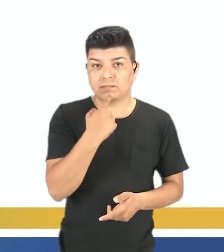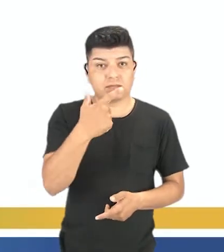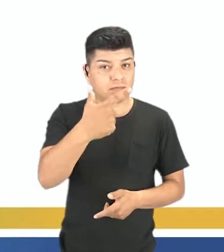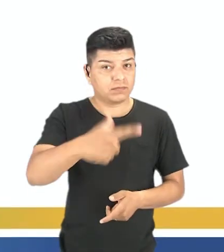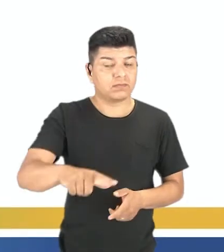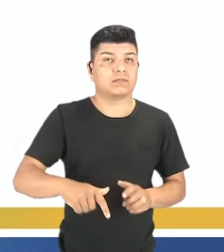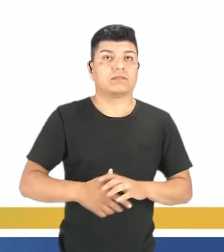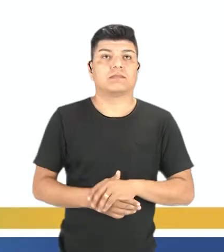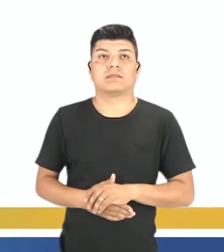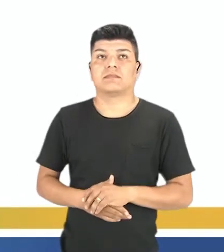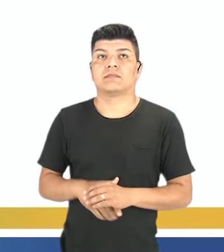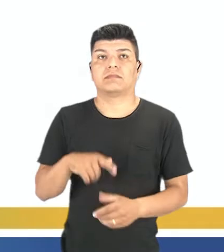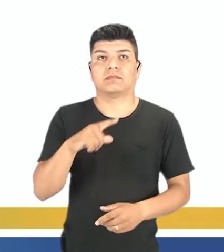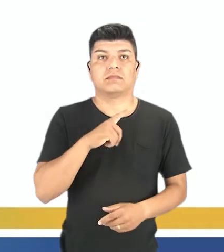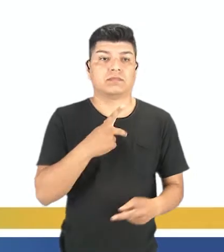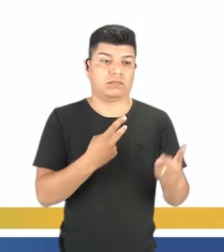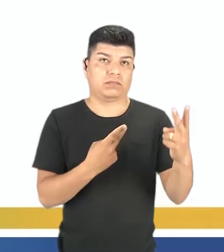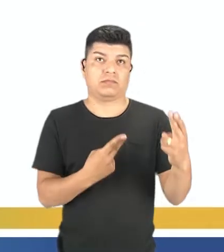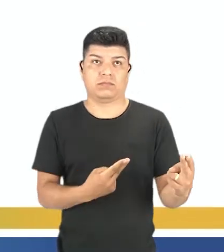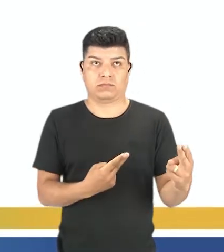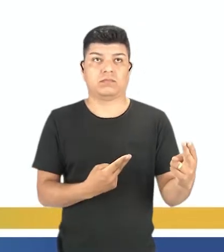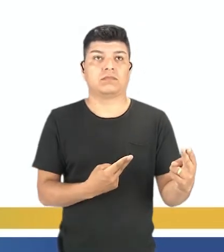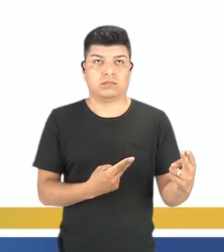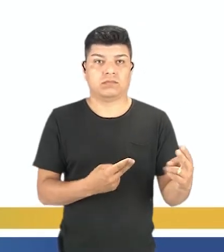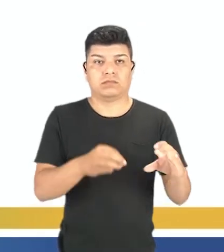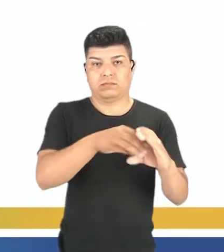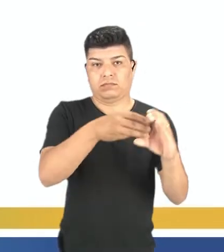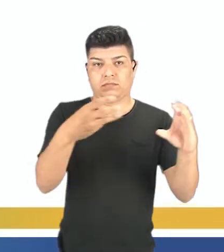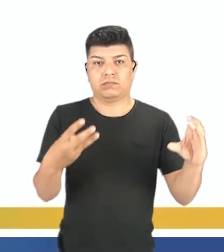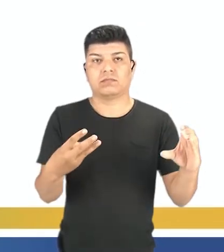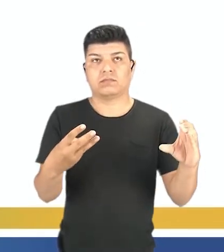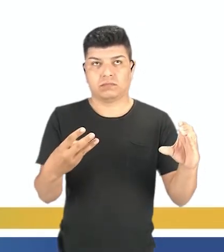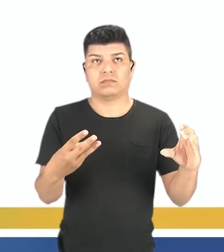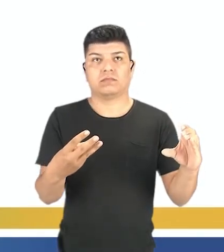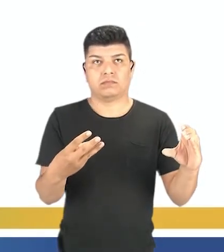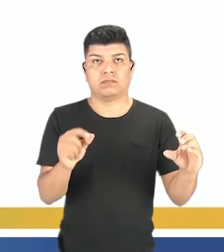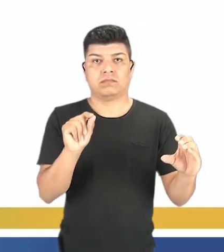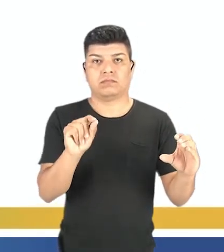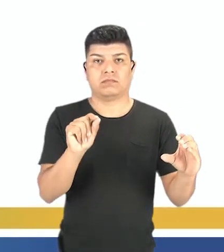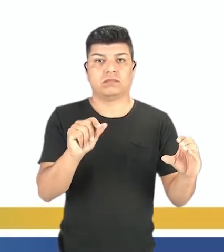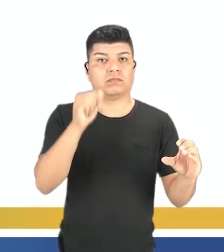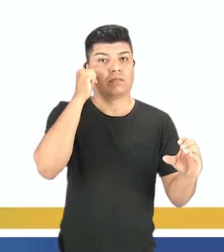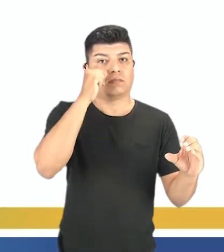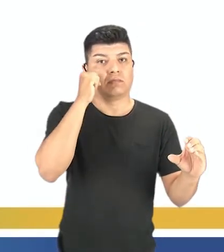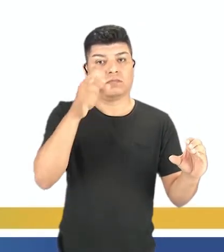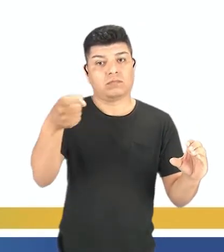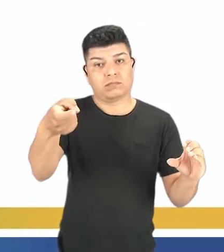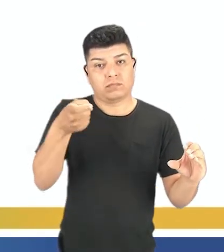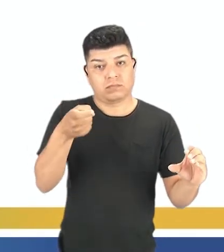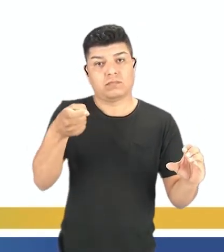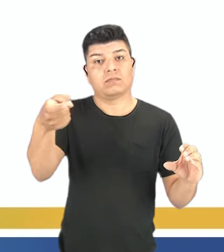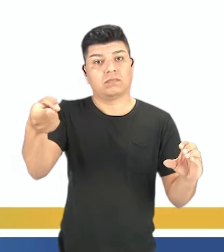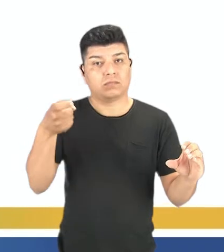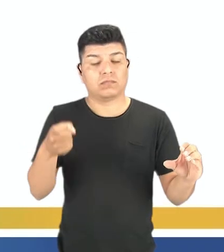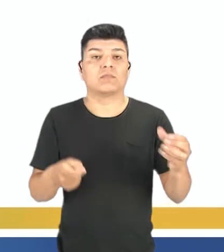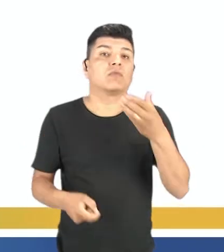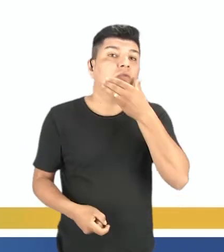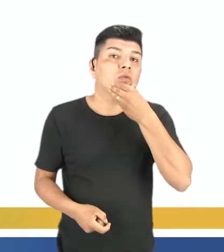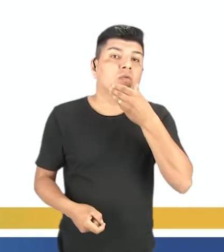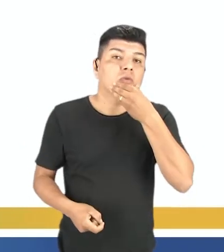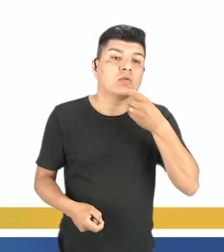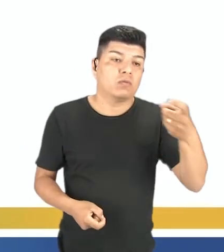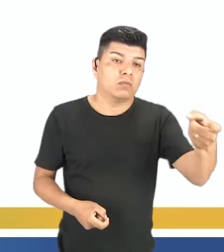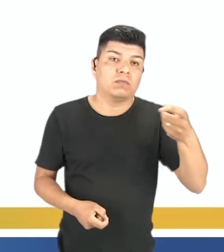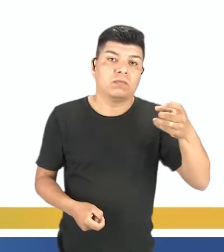imagem. Aqui a gente tem os pares de cromossomos sexuais na configuração da mulher XX, na configuração do